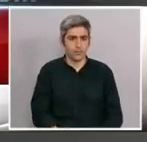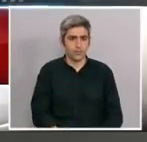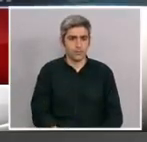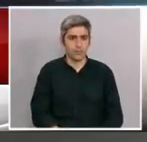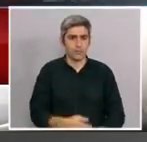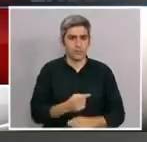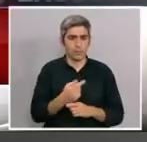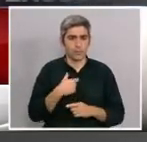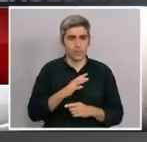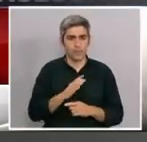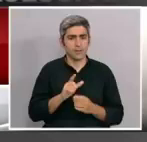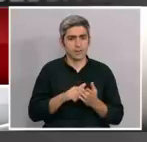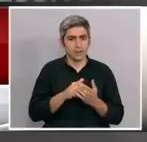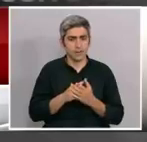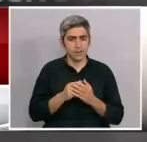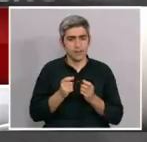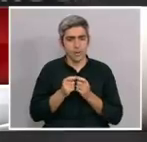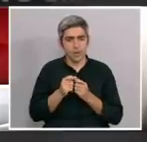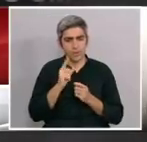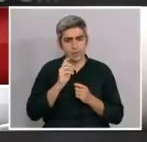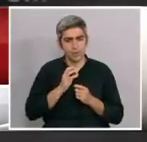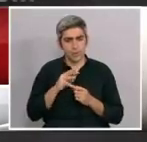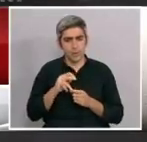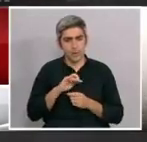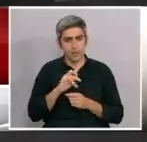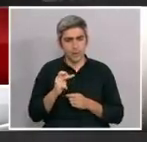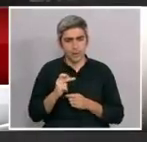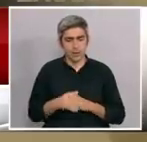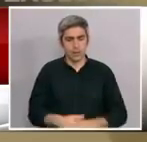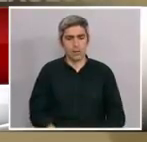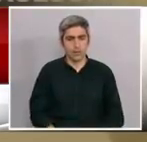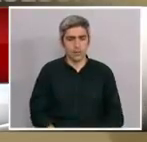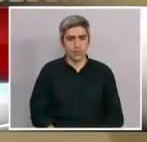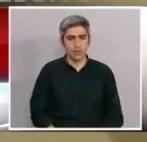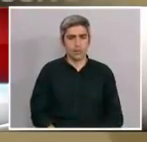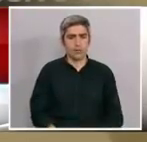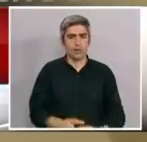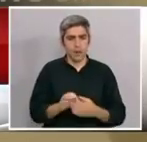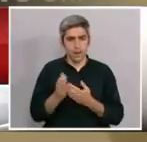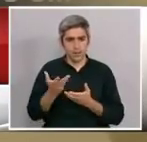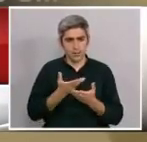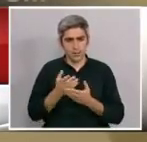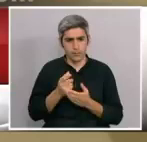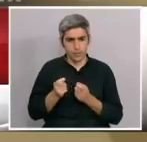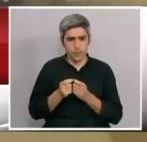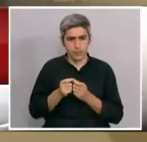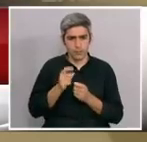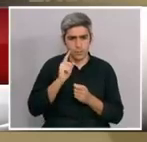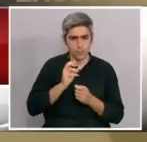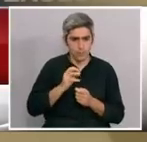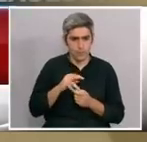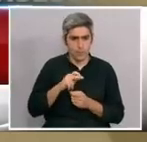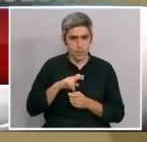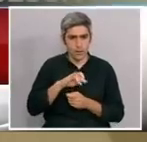Porque eu estava sempre à beira da Dona Maria. Portanto, acabava que também tinha uma relação próxima com a Dona Maria. Embora